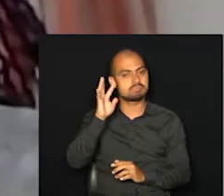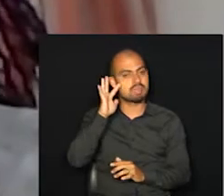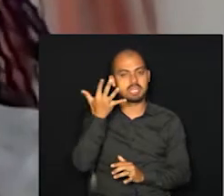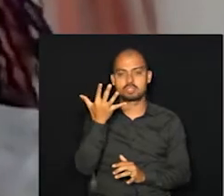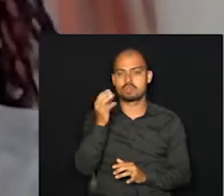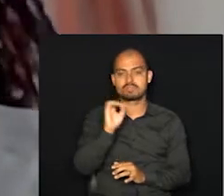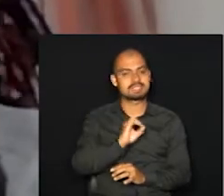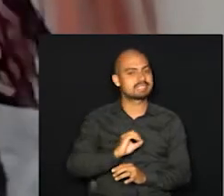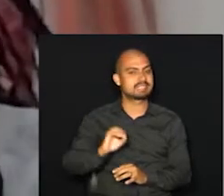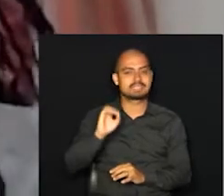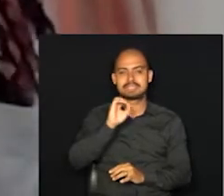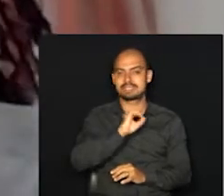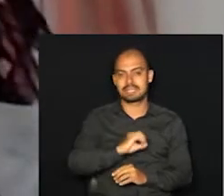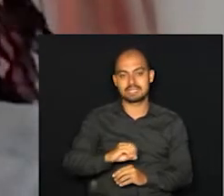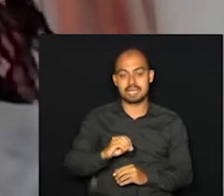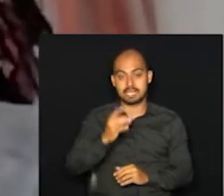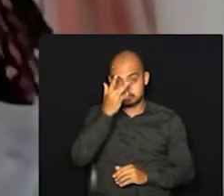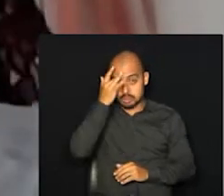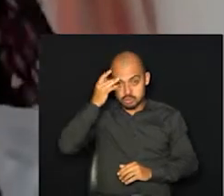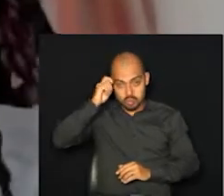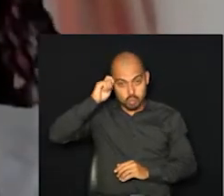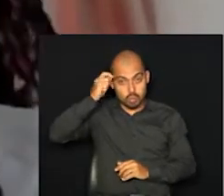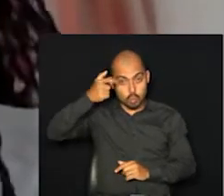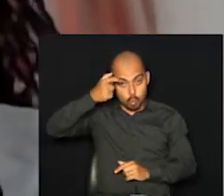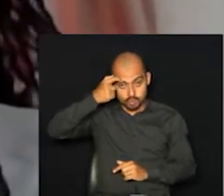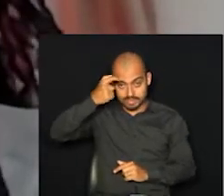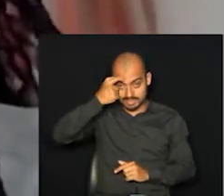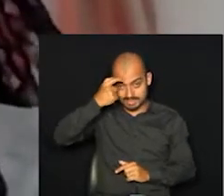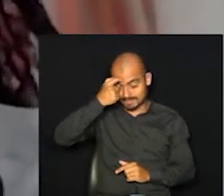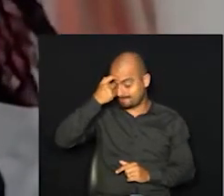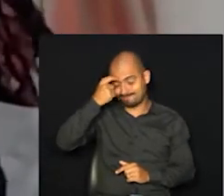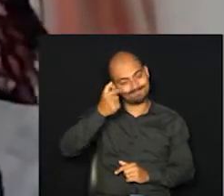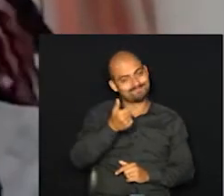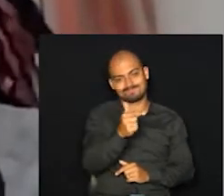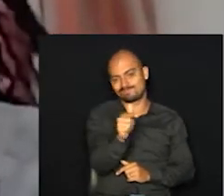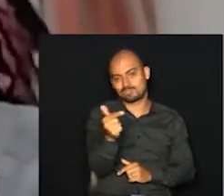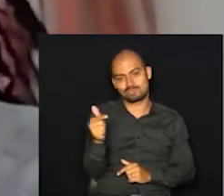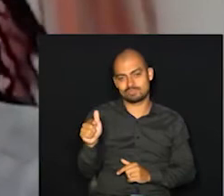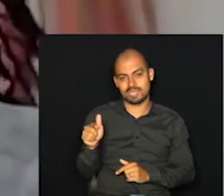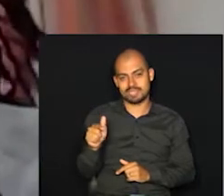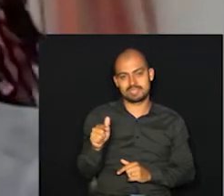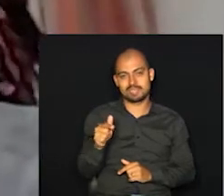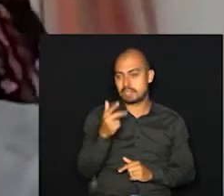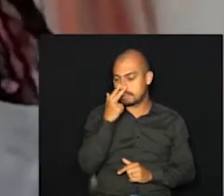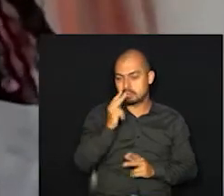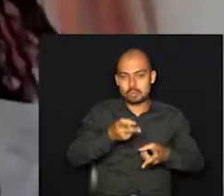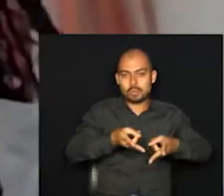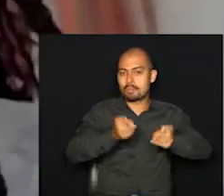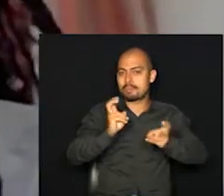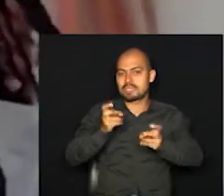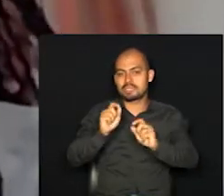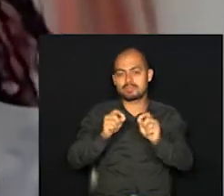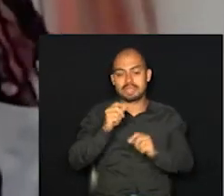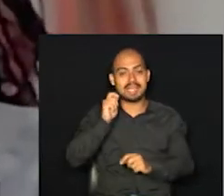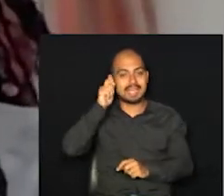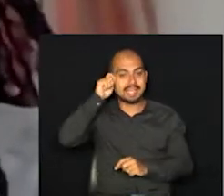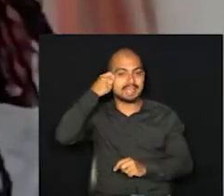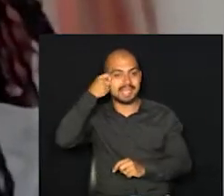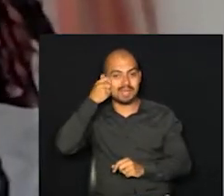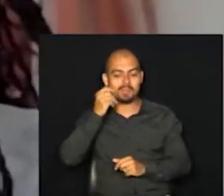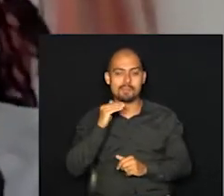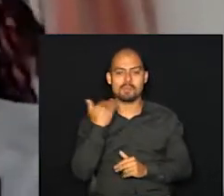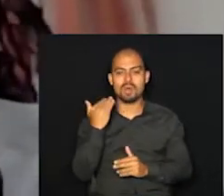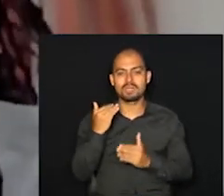as pessoas não têm consciência e não têm noção de que as pessoas estão morrendo pela cor da pele, por ser negros, porque é aquela coisa,